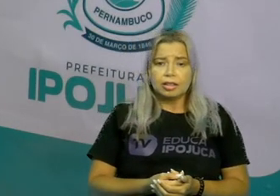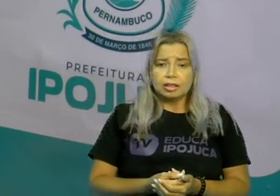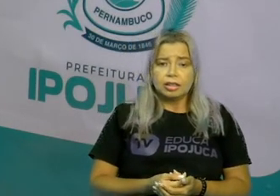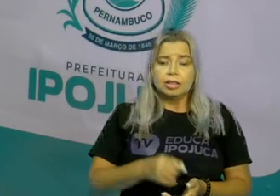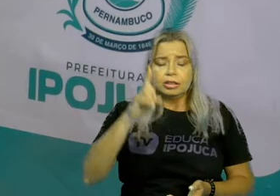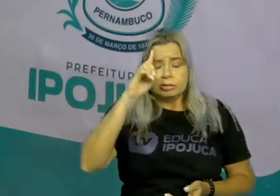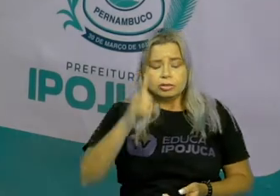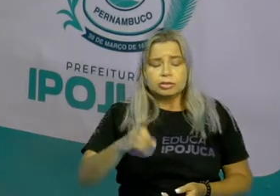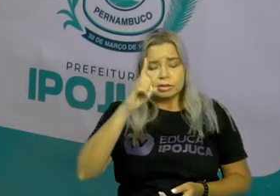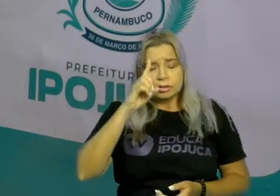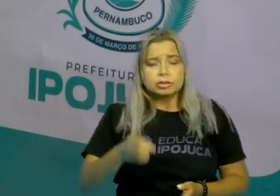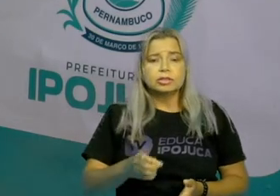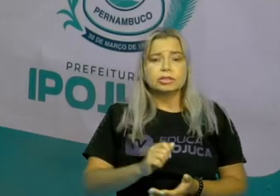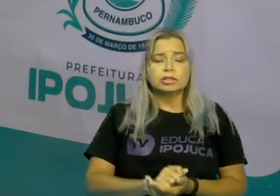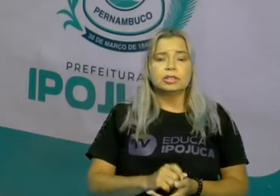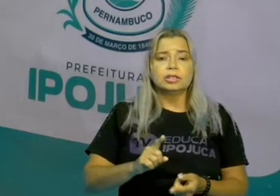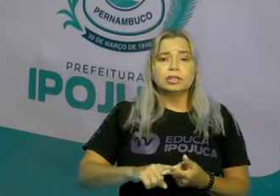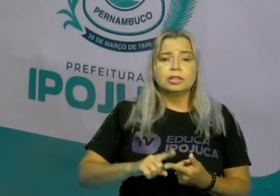adulta.